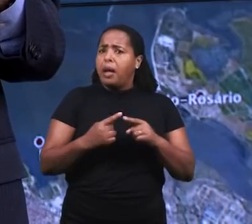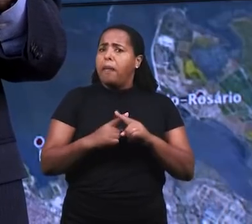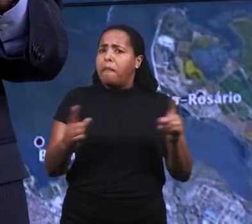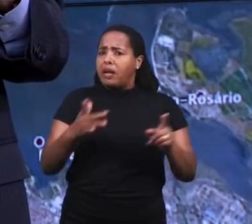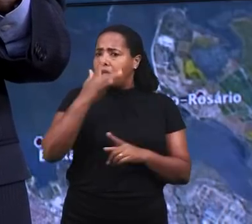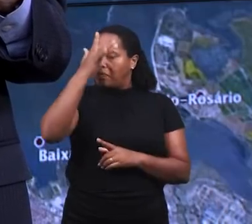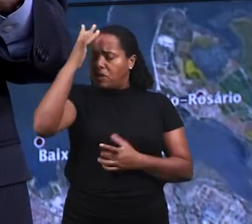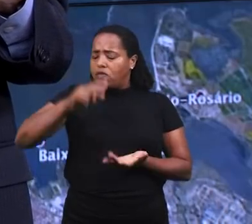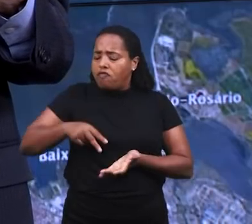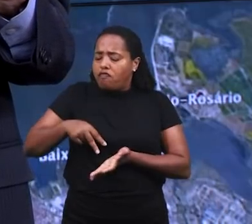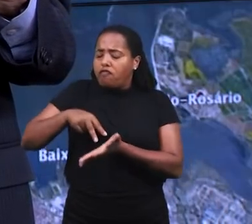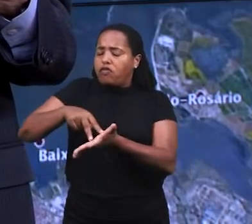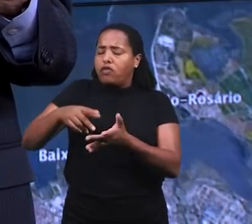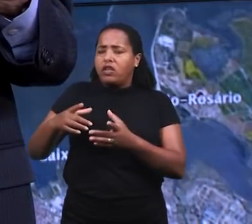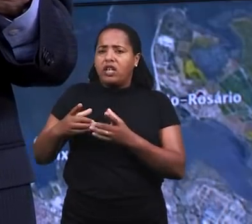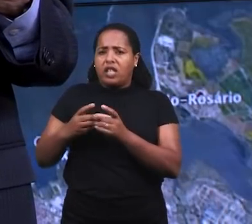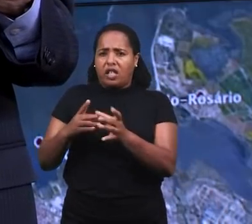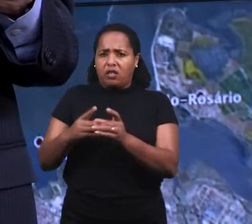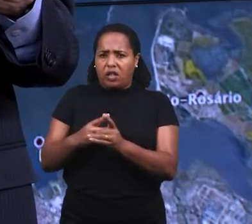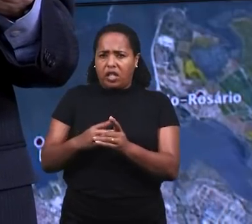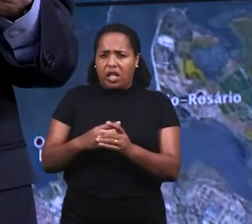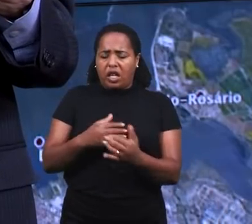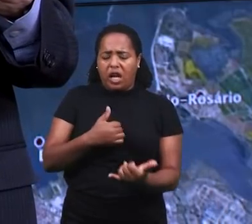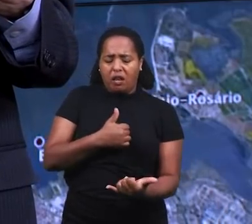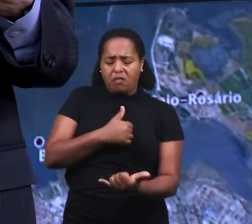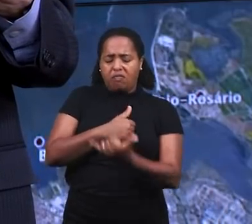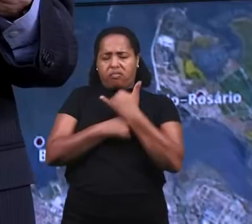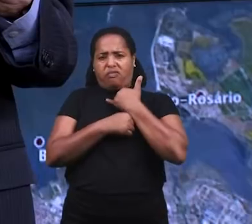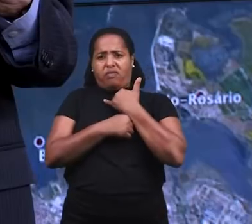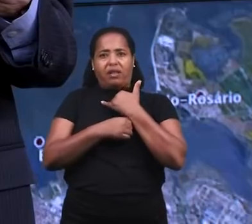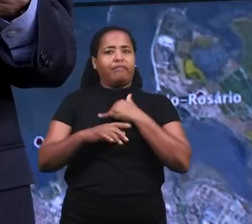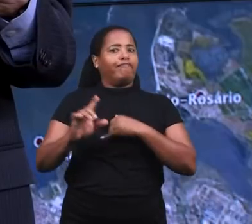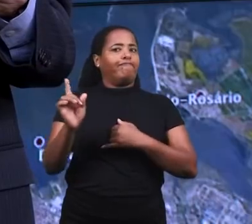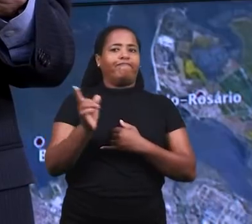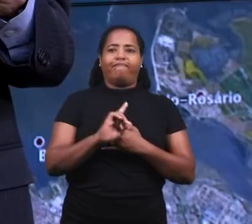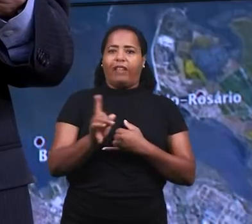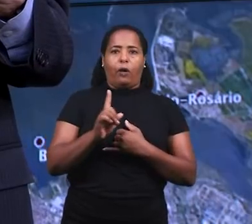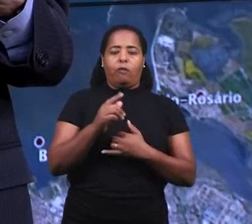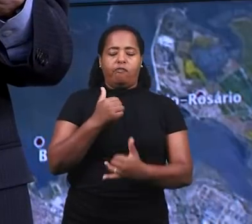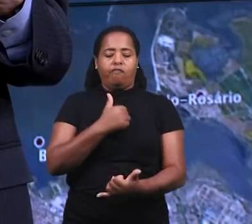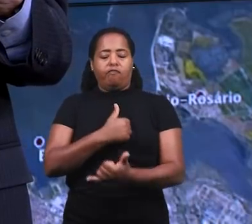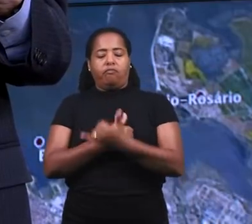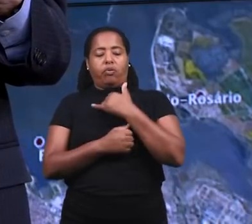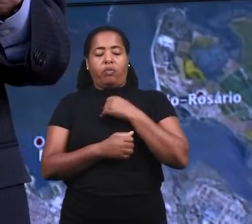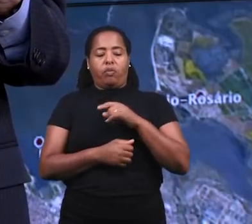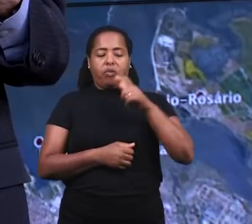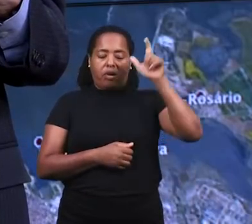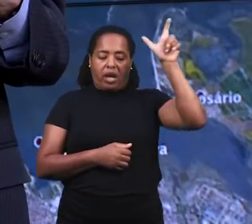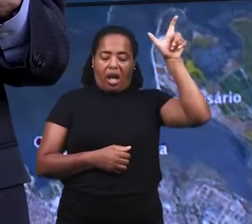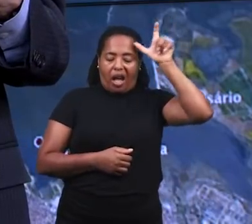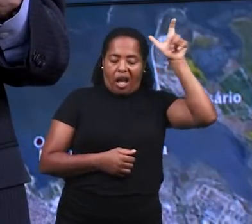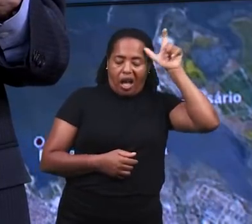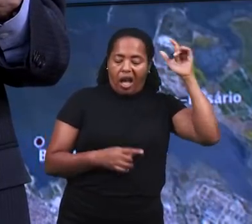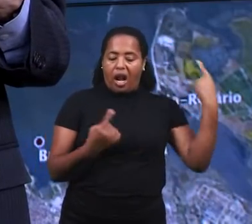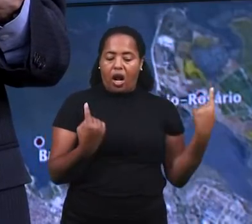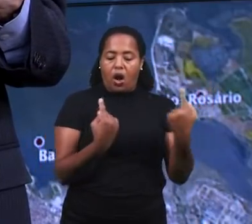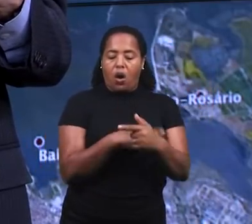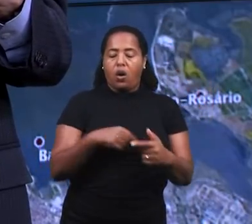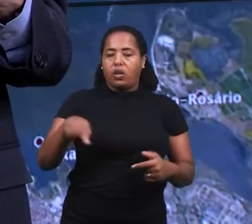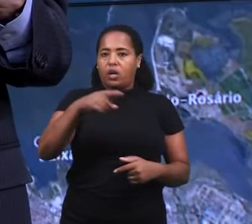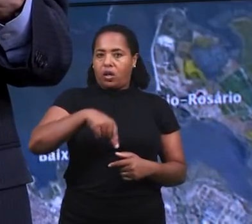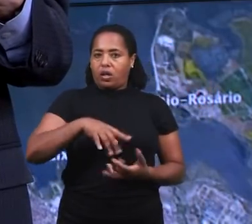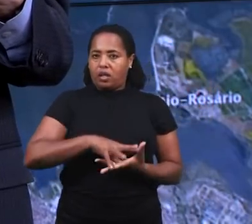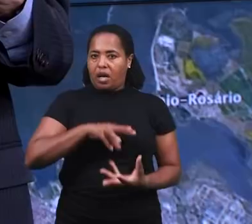levantam, mas aqueles que estão fortalecidos na doutrina, eles não se deixam enganar por aquele que